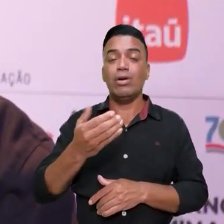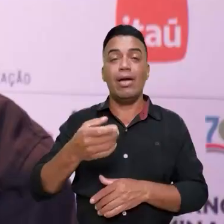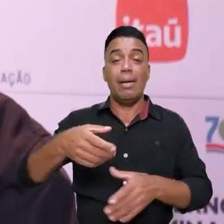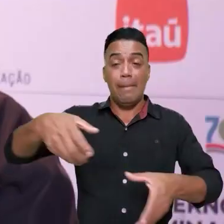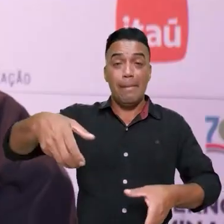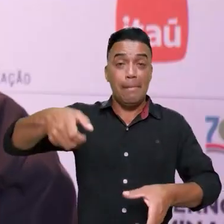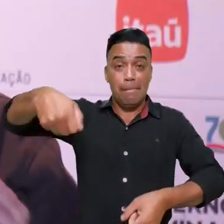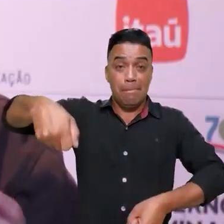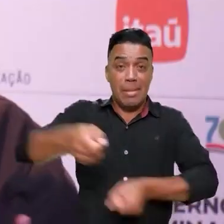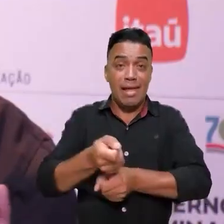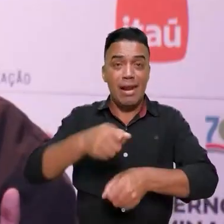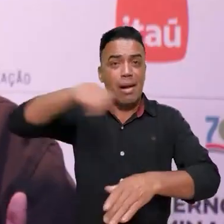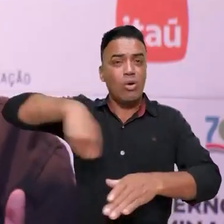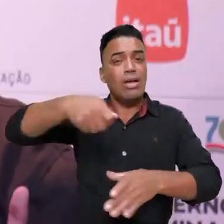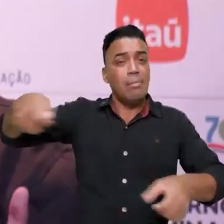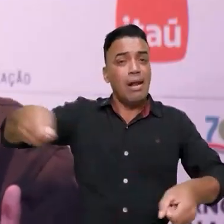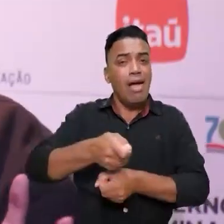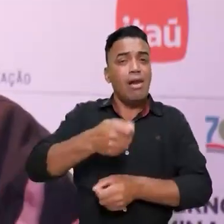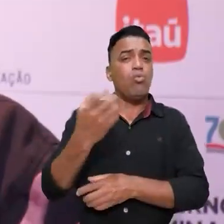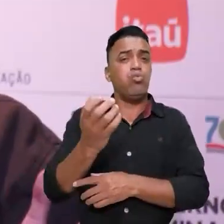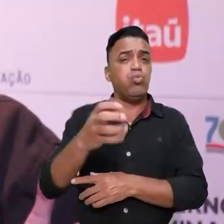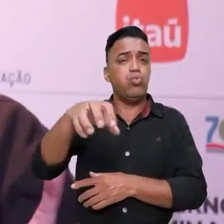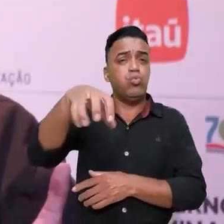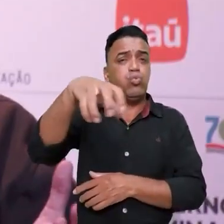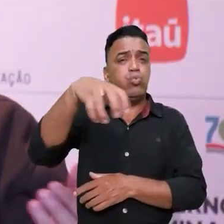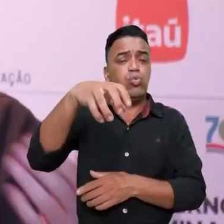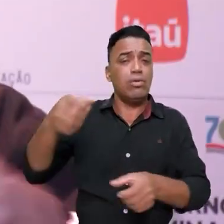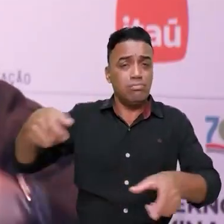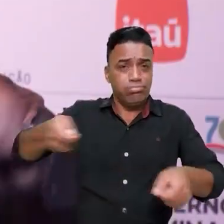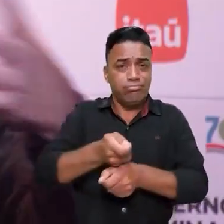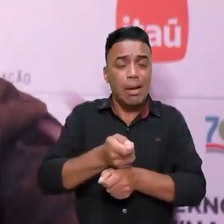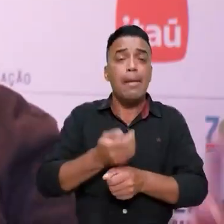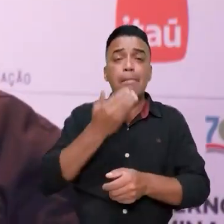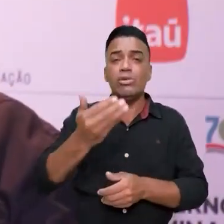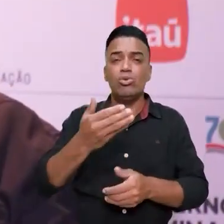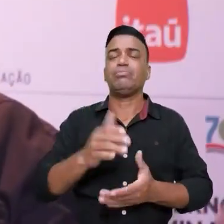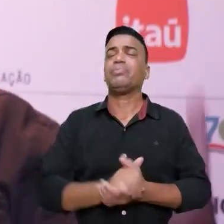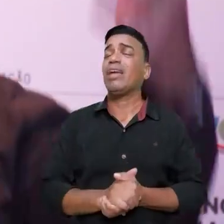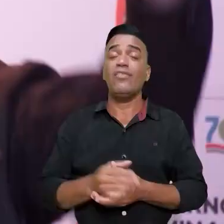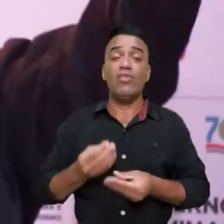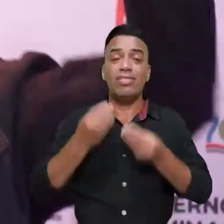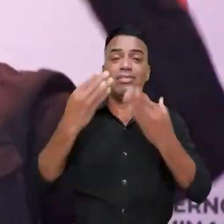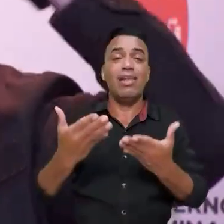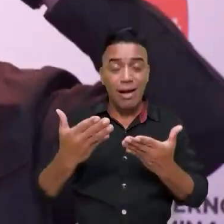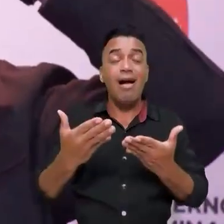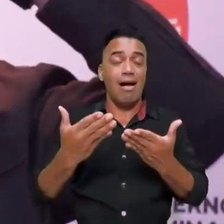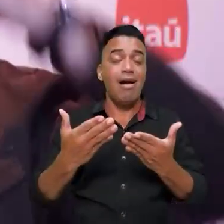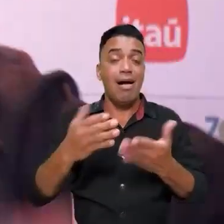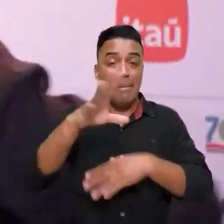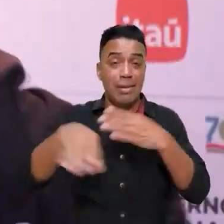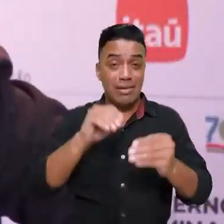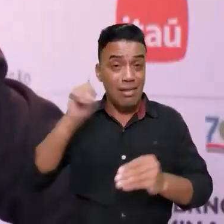pressão. Eu fiquei muito impressionado com aquilo. E aí quando foram entregar os presentes da escola lá, em